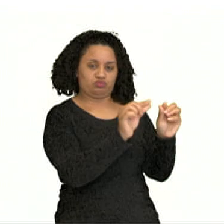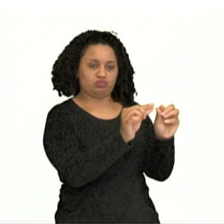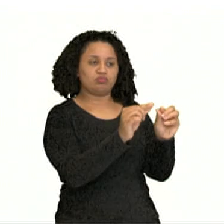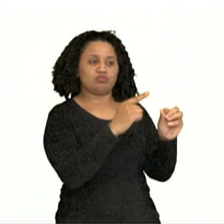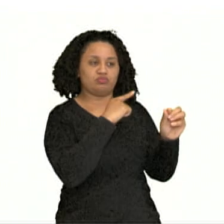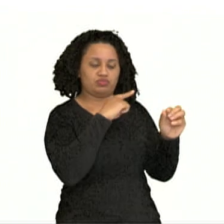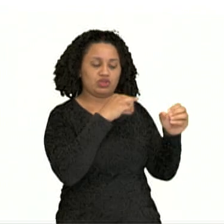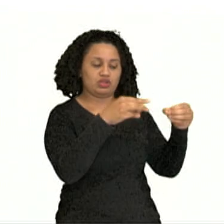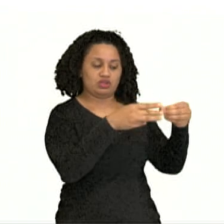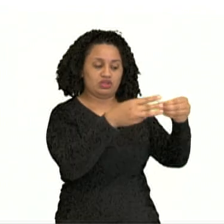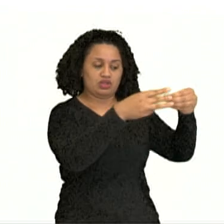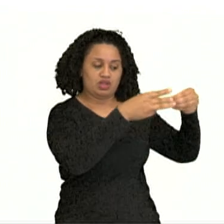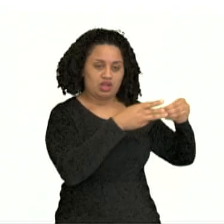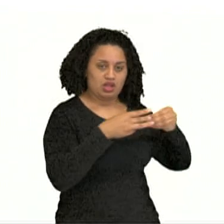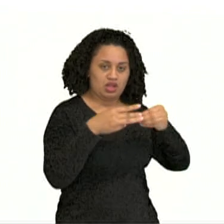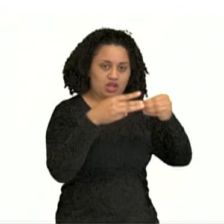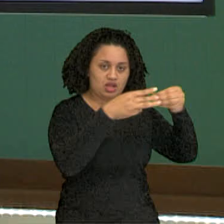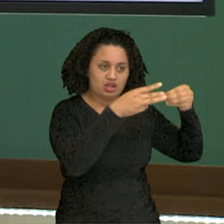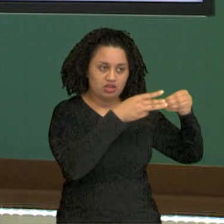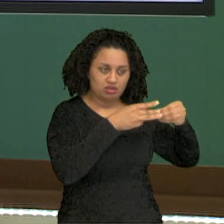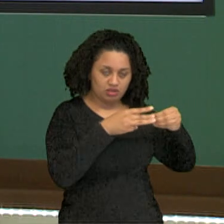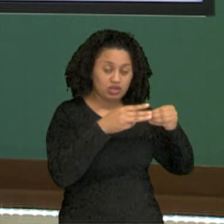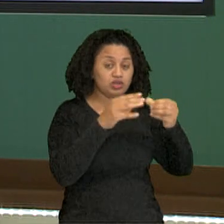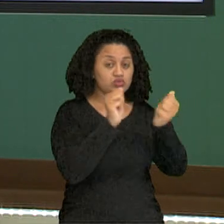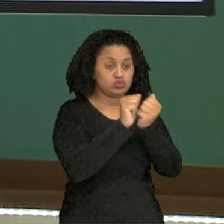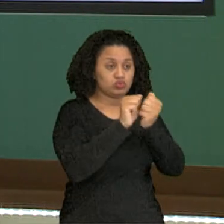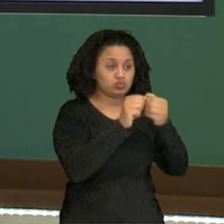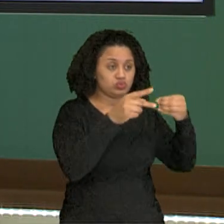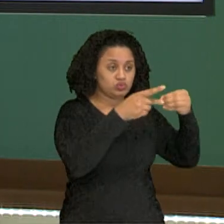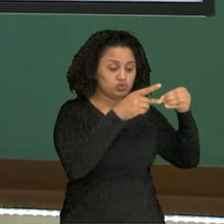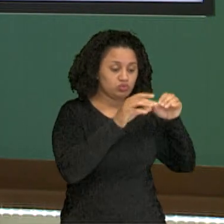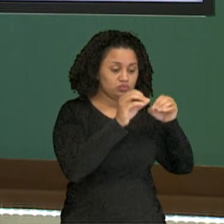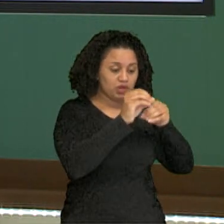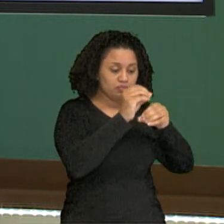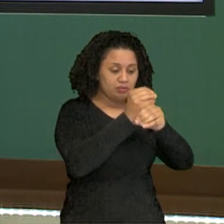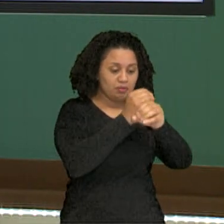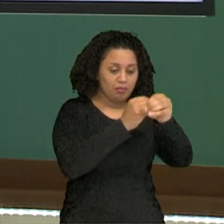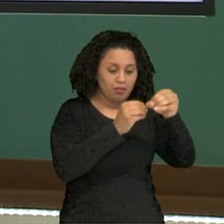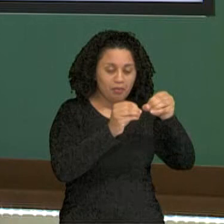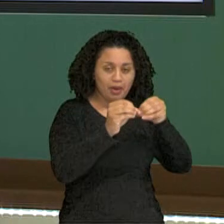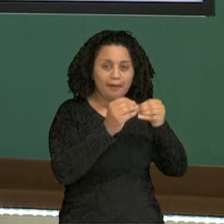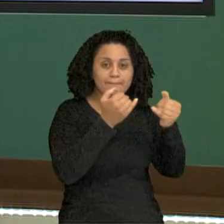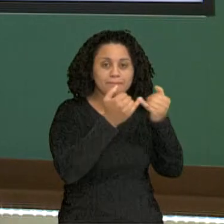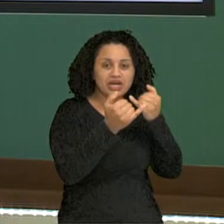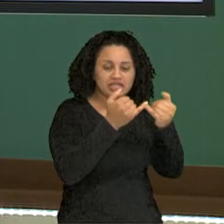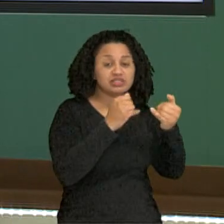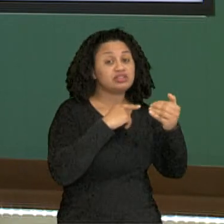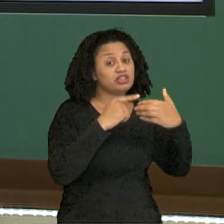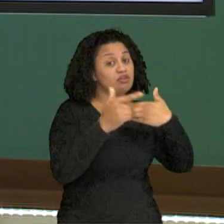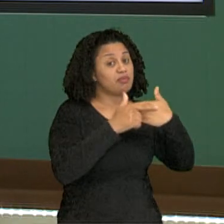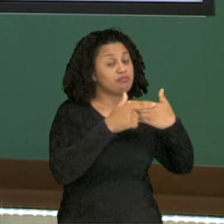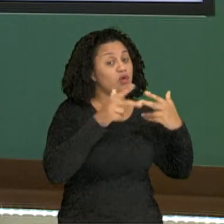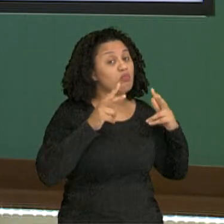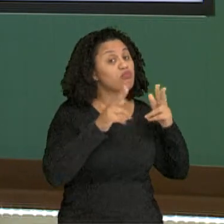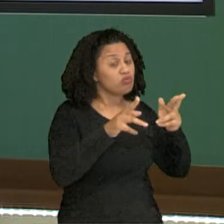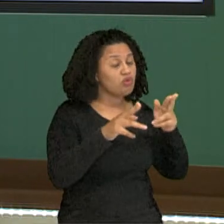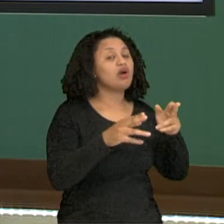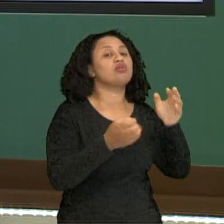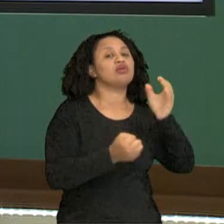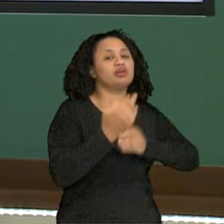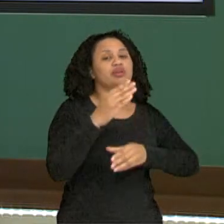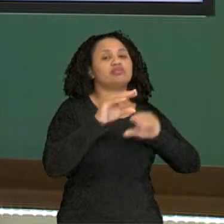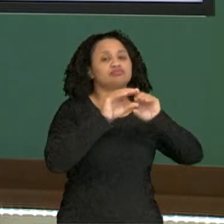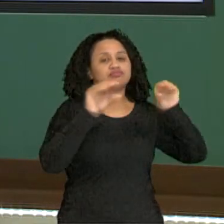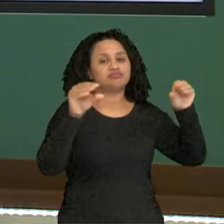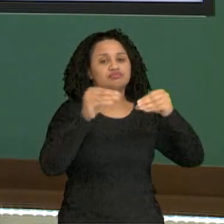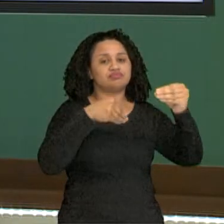estrutura. Várias células juntas, com um formato semelhante e que desempenham a mesma função, formam um